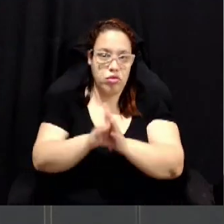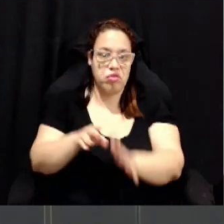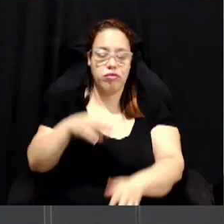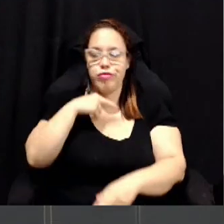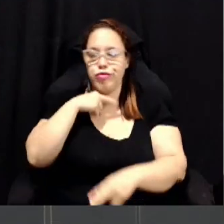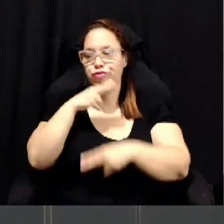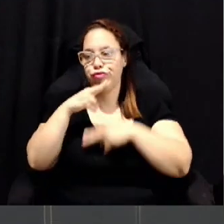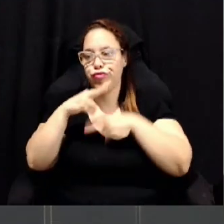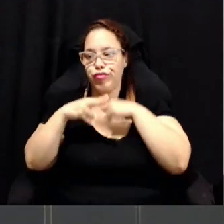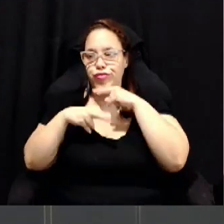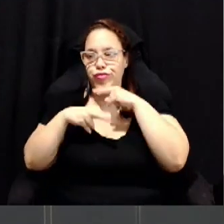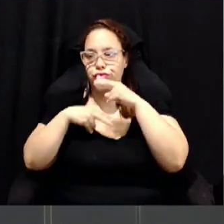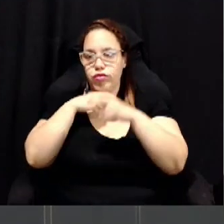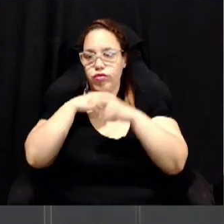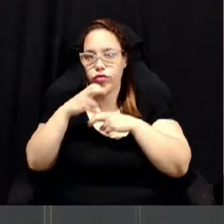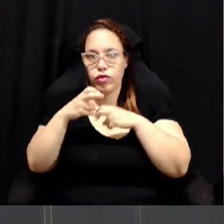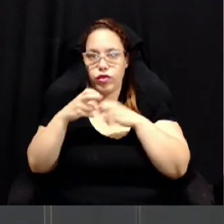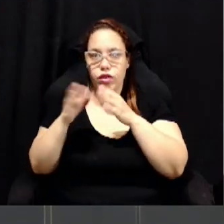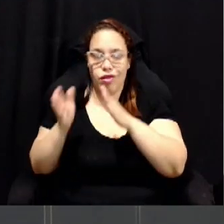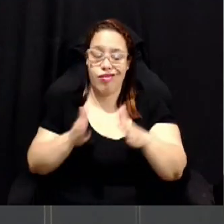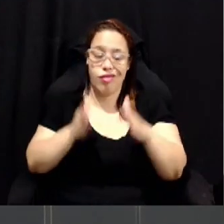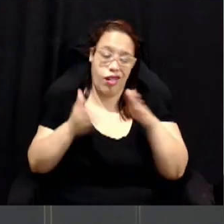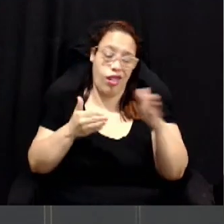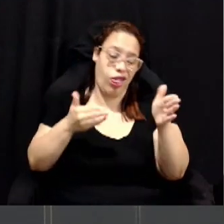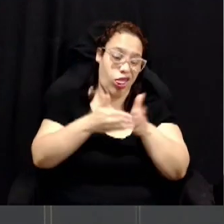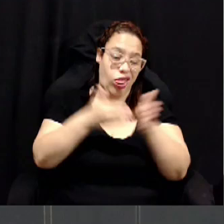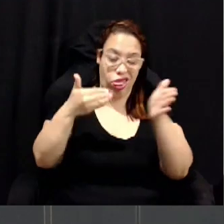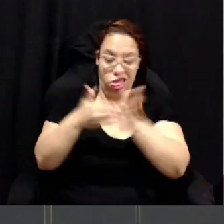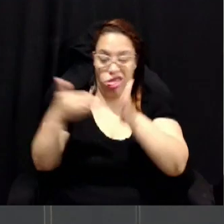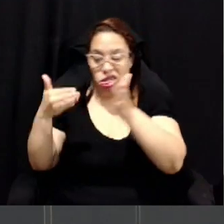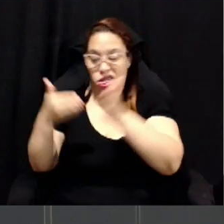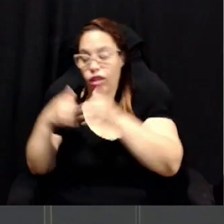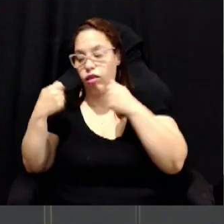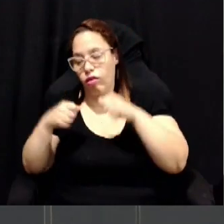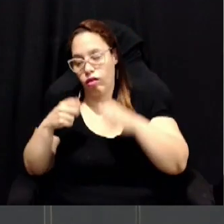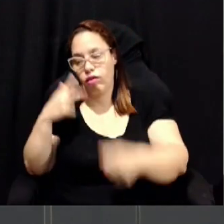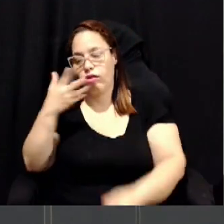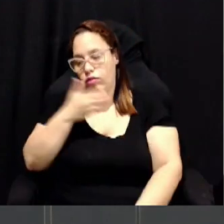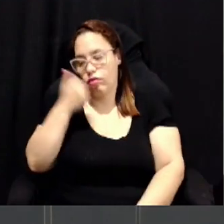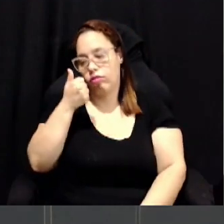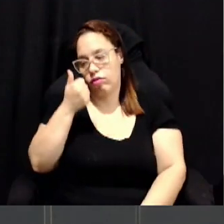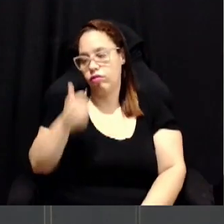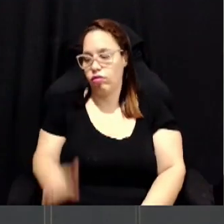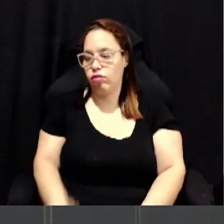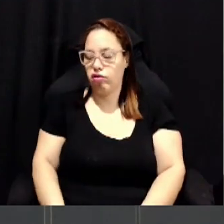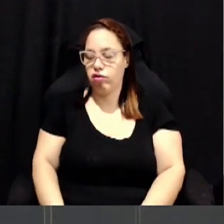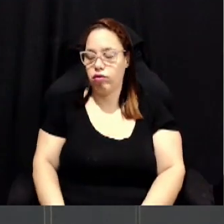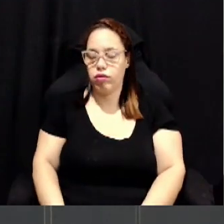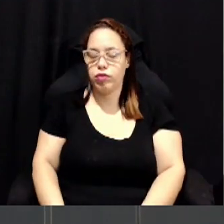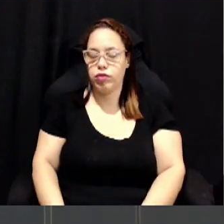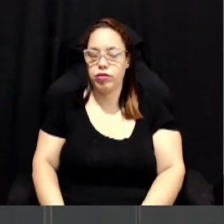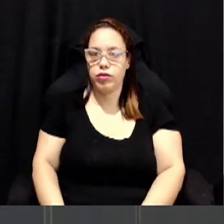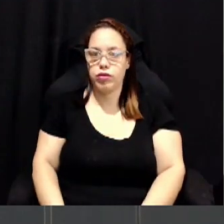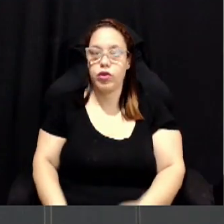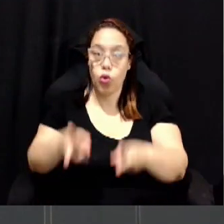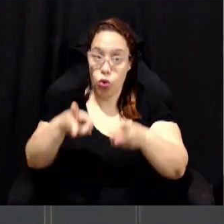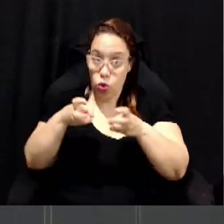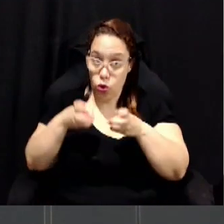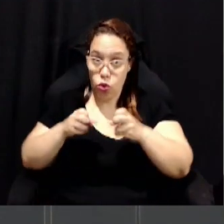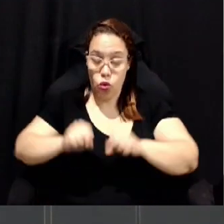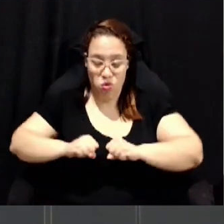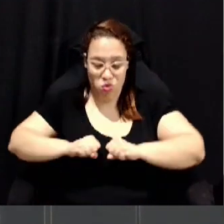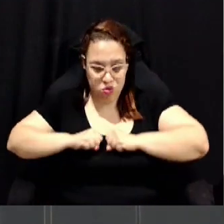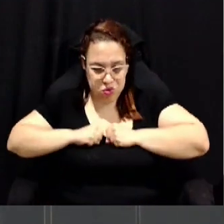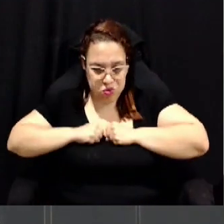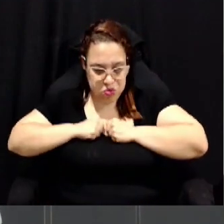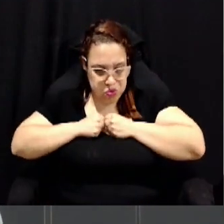os processos são interrompidos, então isso precisa melhorar na rede pública. Eu reconheço o esforço, né, e